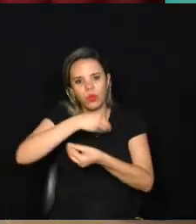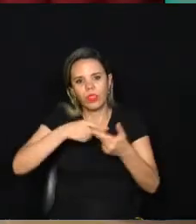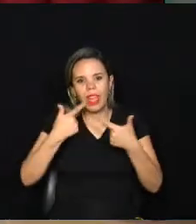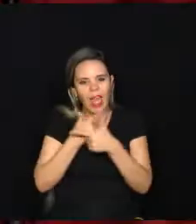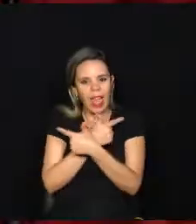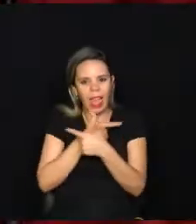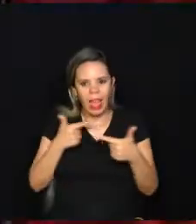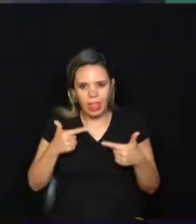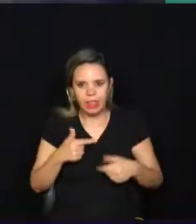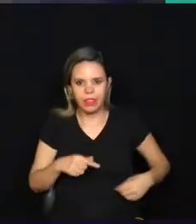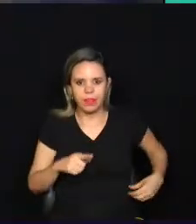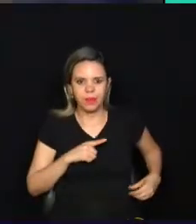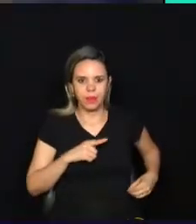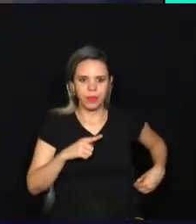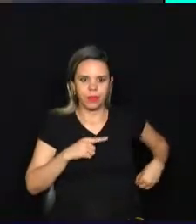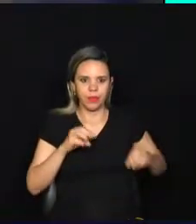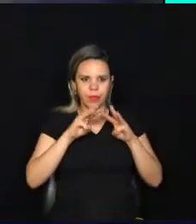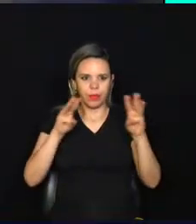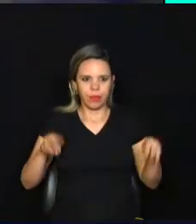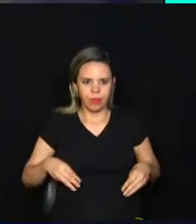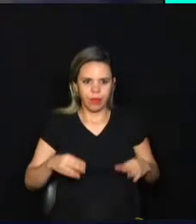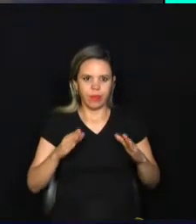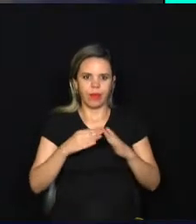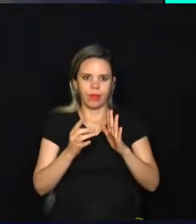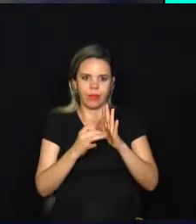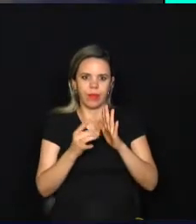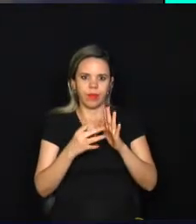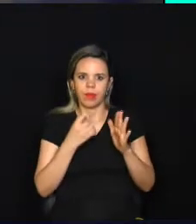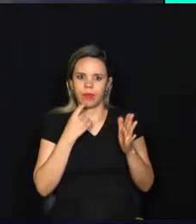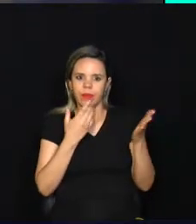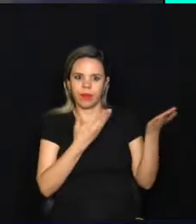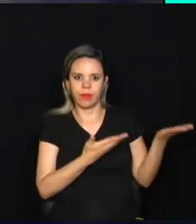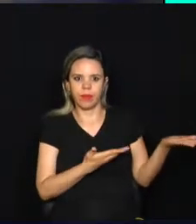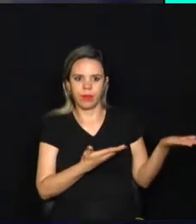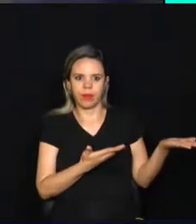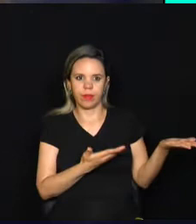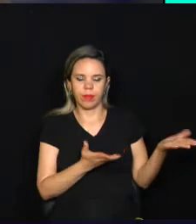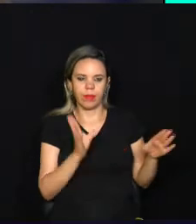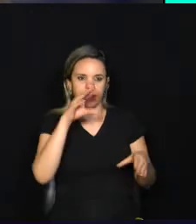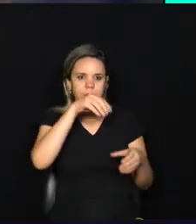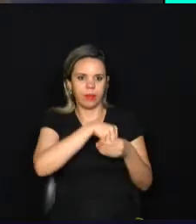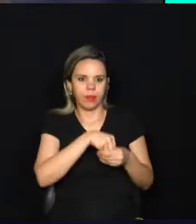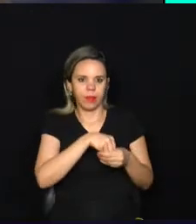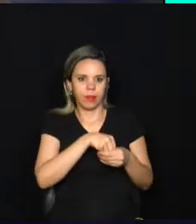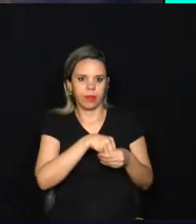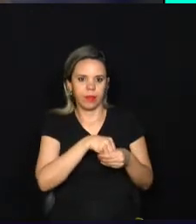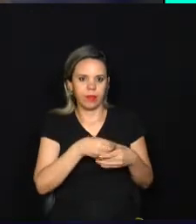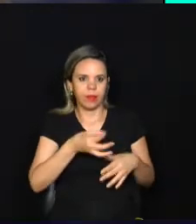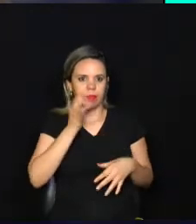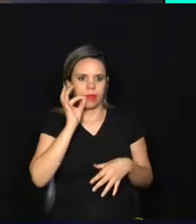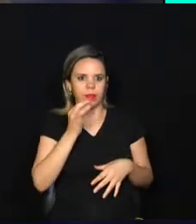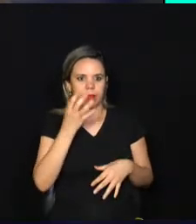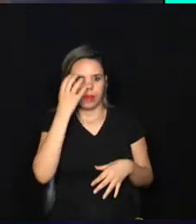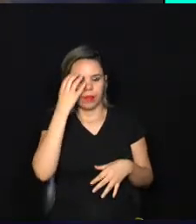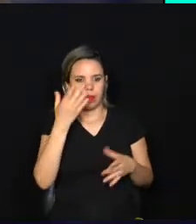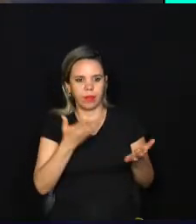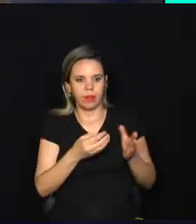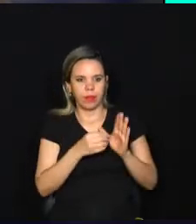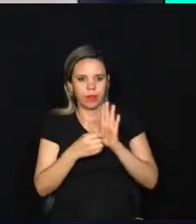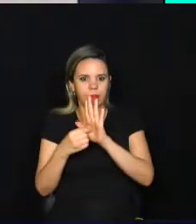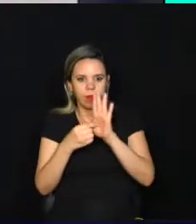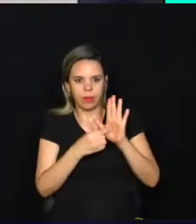risadas garantidas. No Museu da Casa de Vidro de Campinas, que fica dentro do Lago do Café, no Taquaral, a